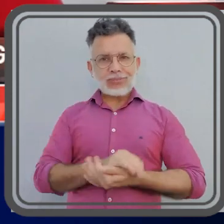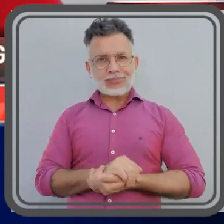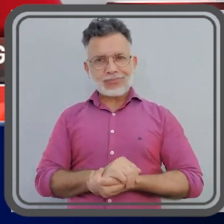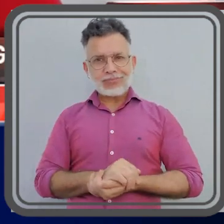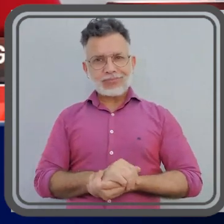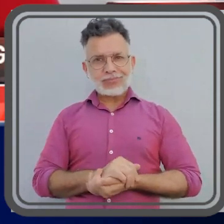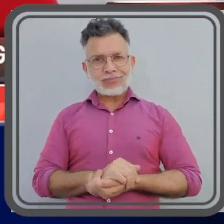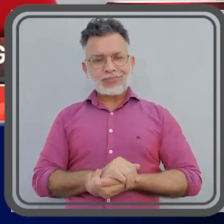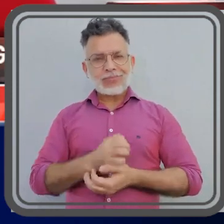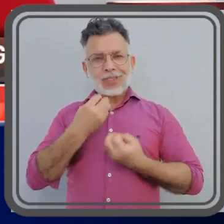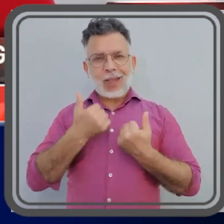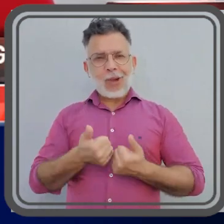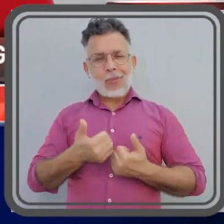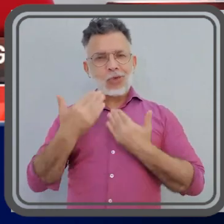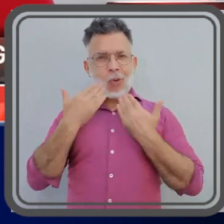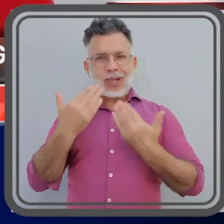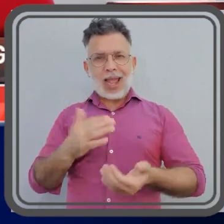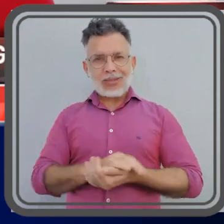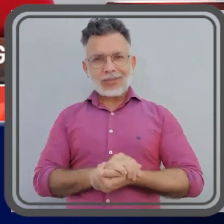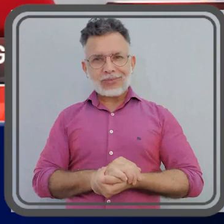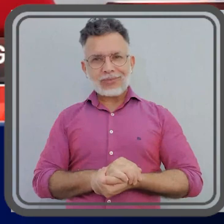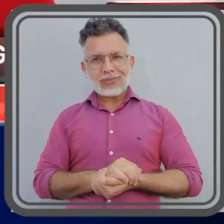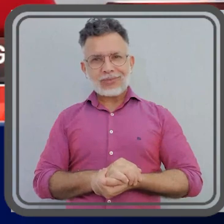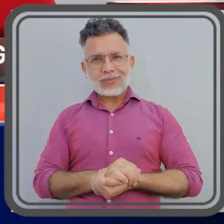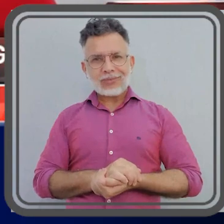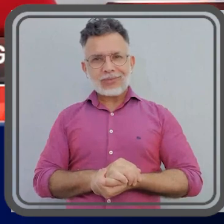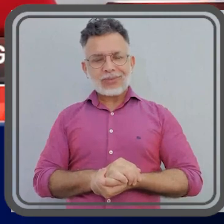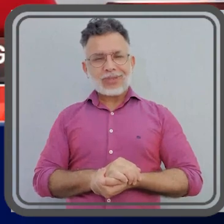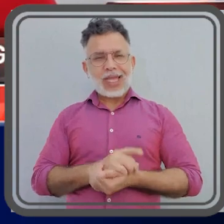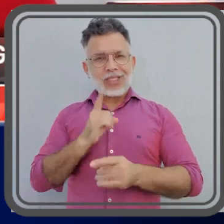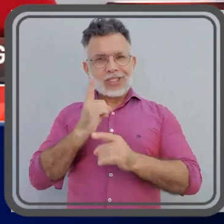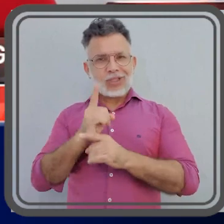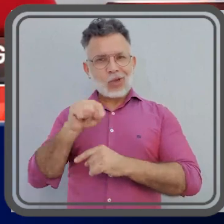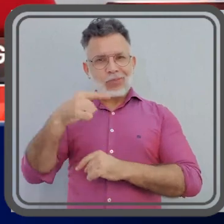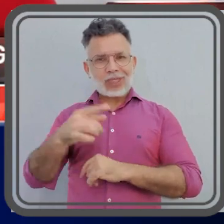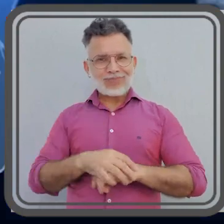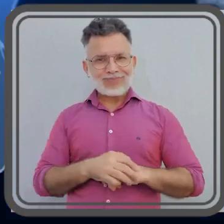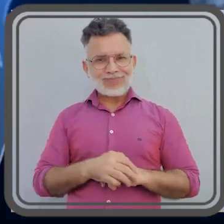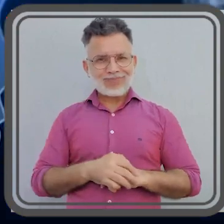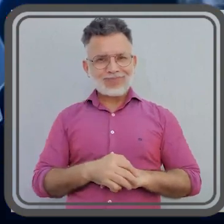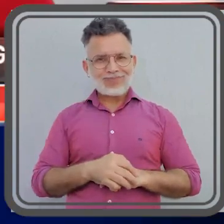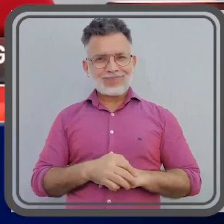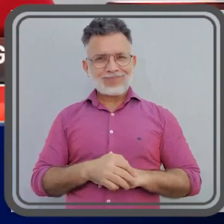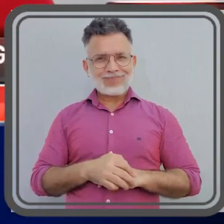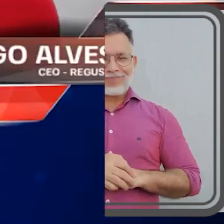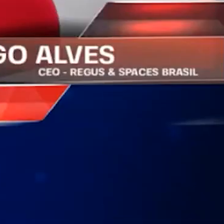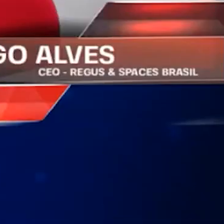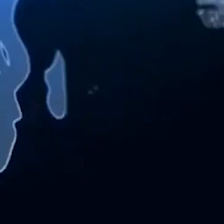Tá bom, muito obrigado. Tá bom, muito obrigado e a gente se vê por aí. Boa.